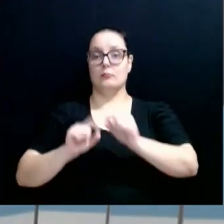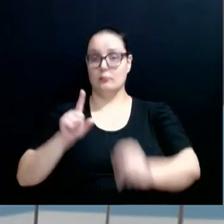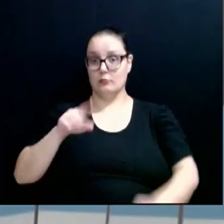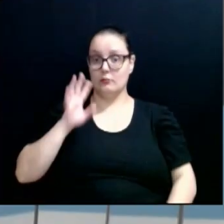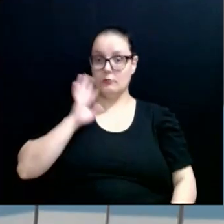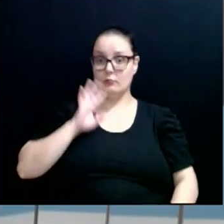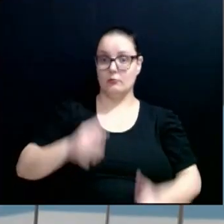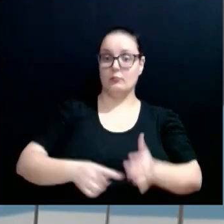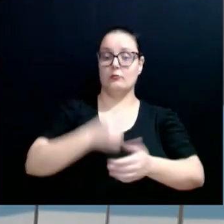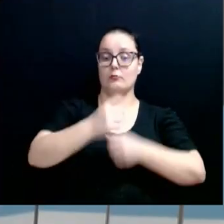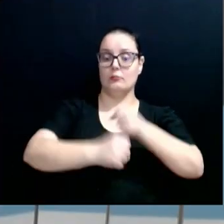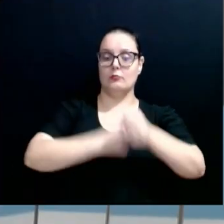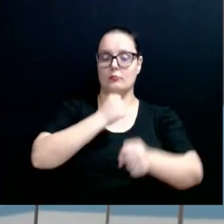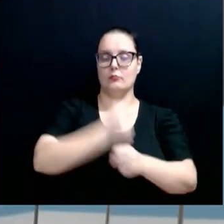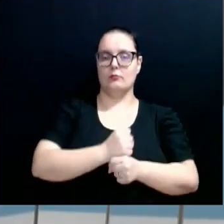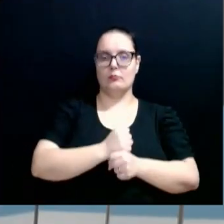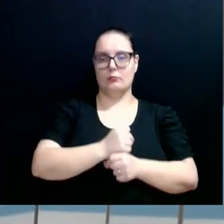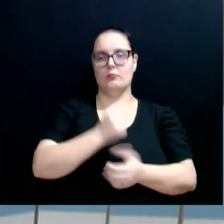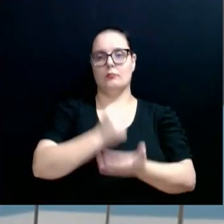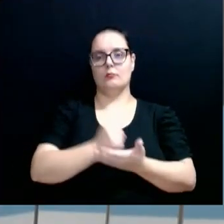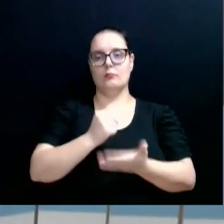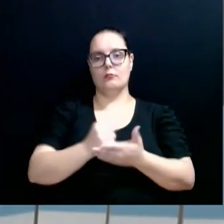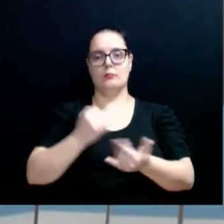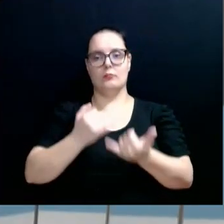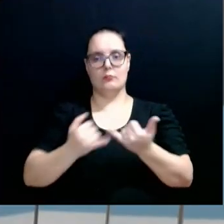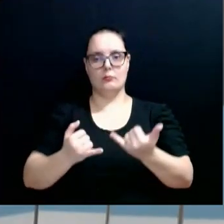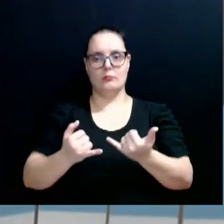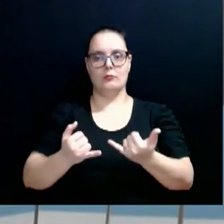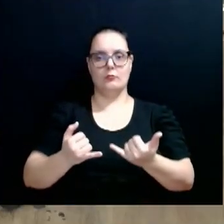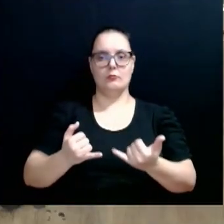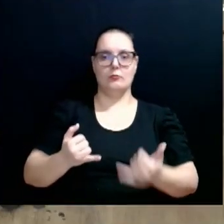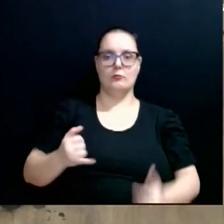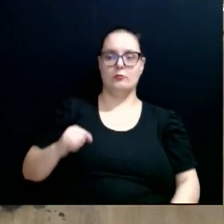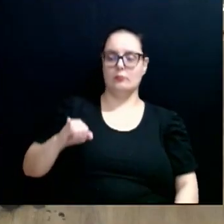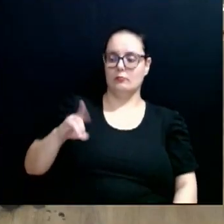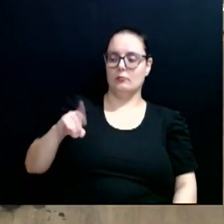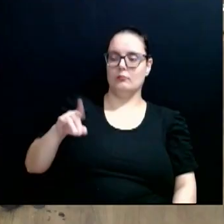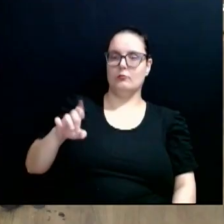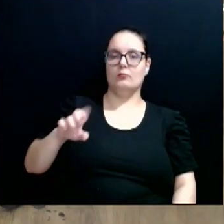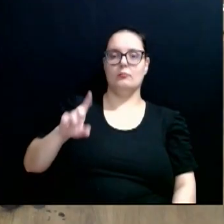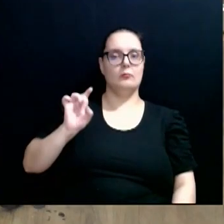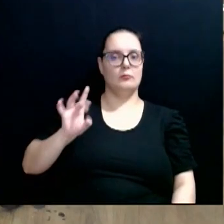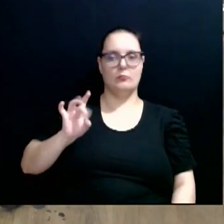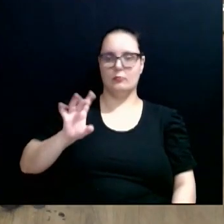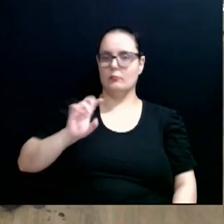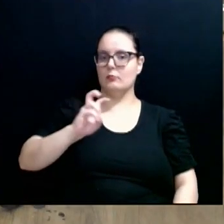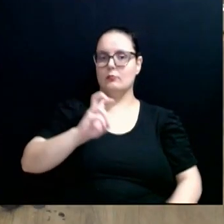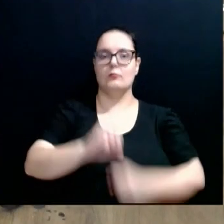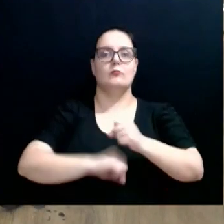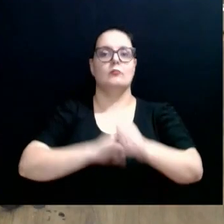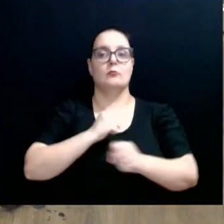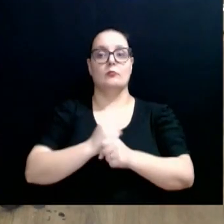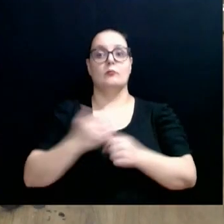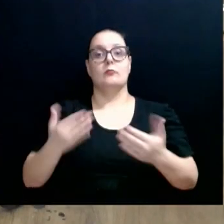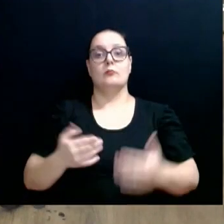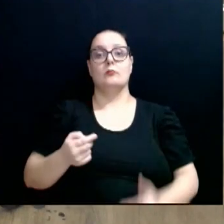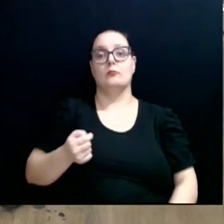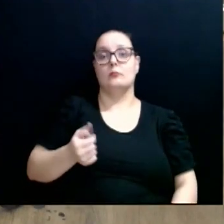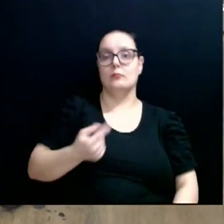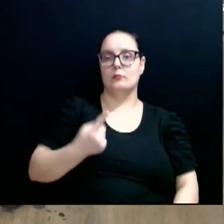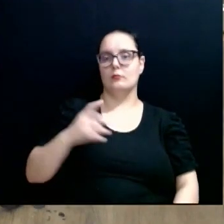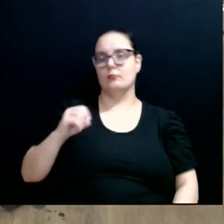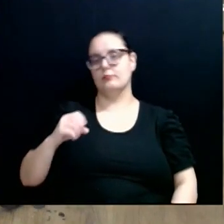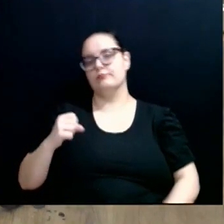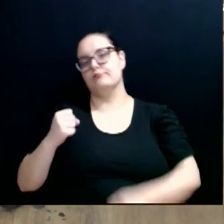a média de veículos, da idade dos veículos, tem que ser 5 anos. Hoje a média é quase 10 em Campinas.